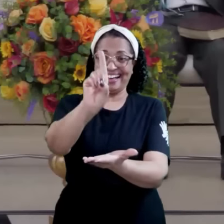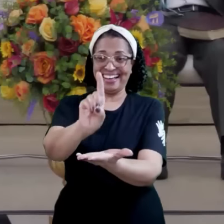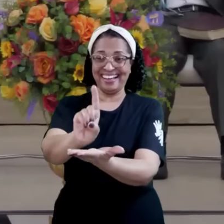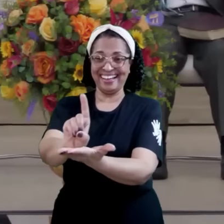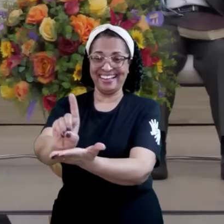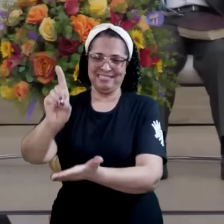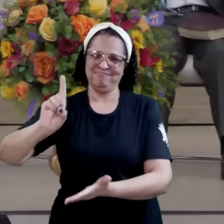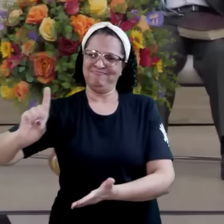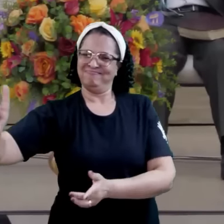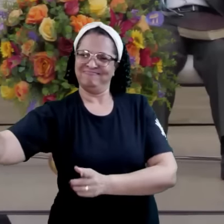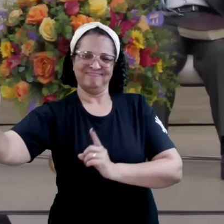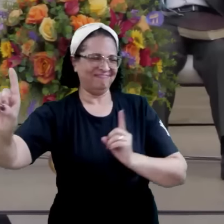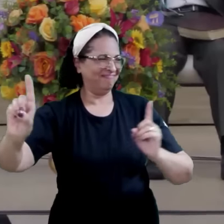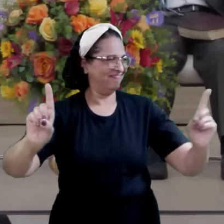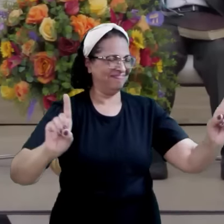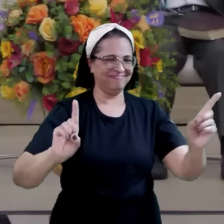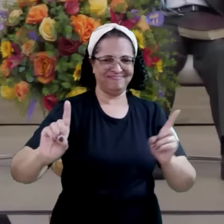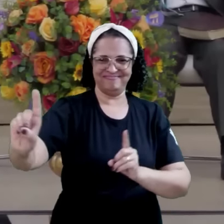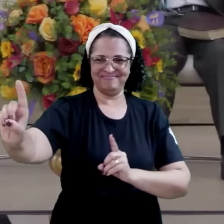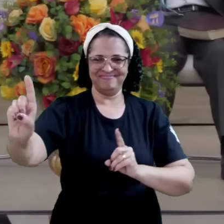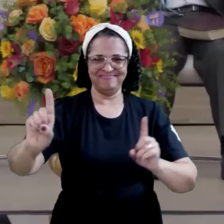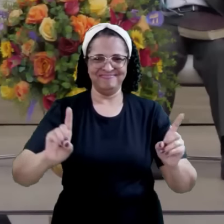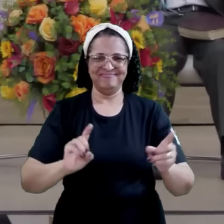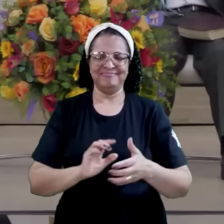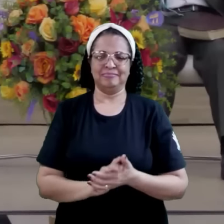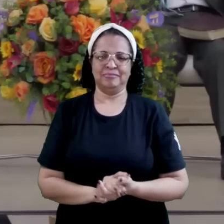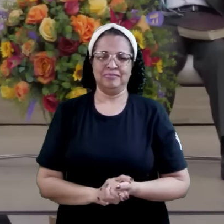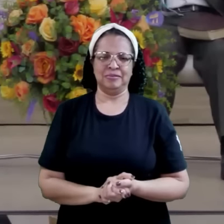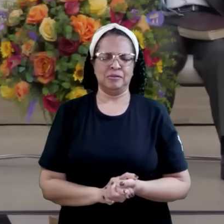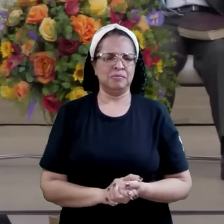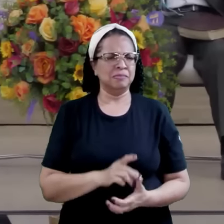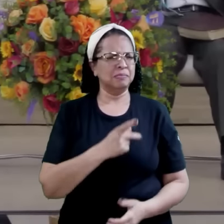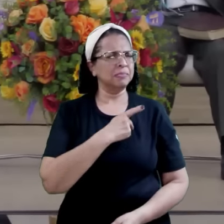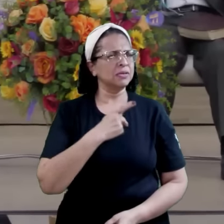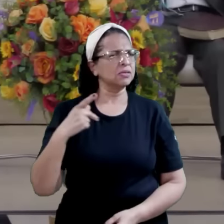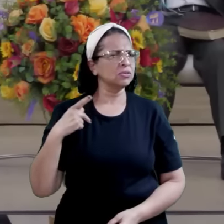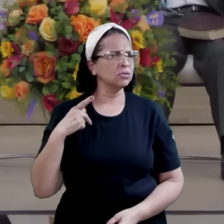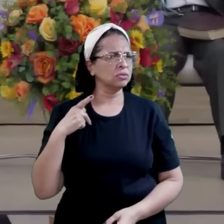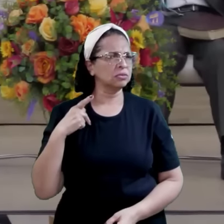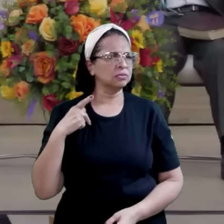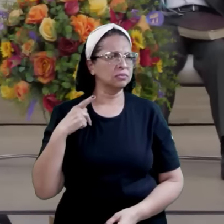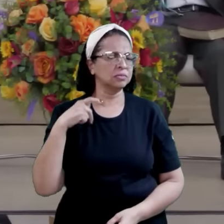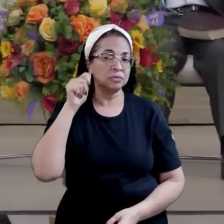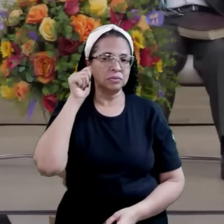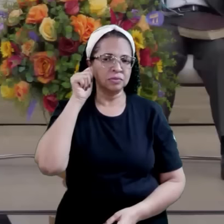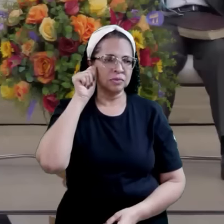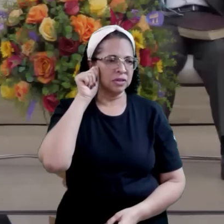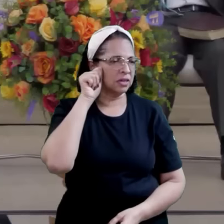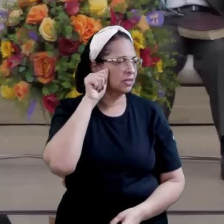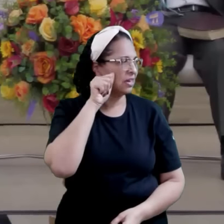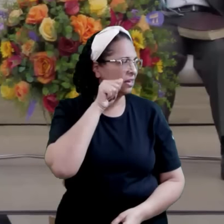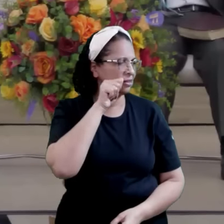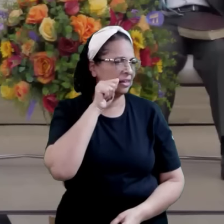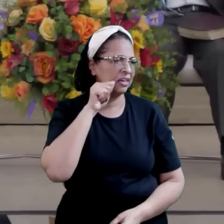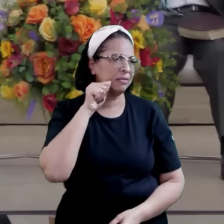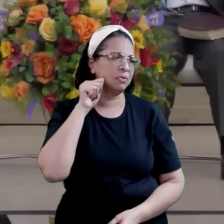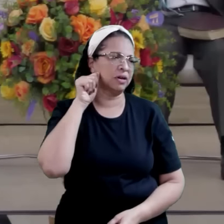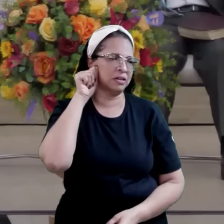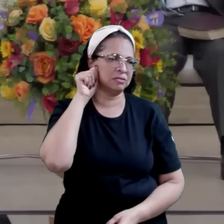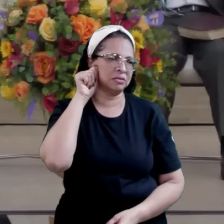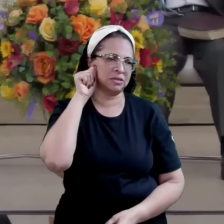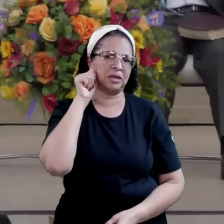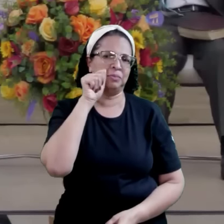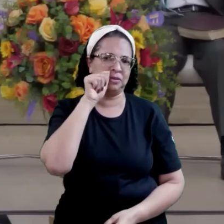passando pastora André Bueno se todo crente soubesse aproveitar essas 2 horas me de culto a vida de muito crente seria